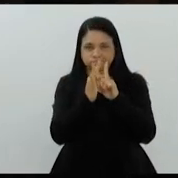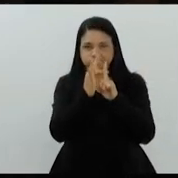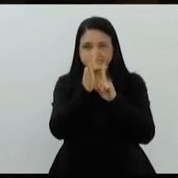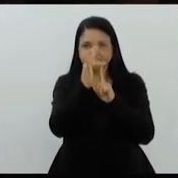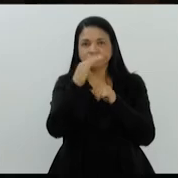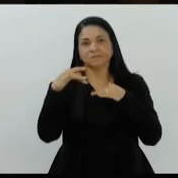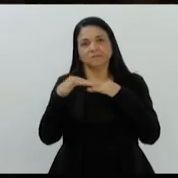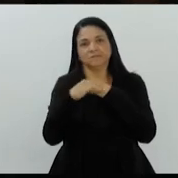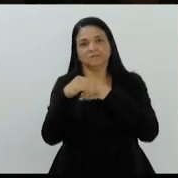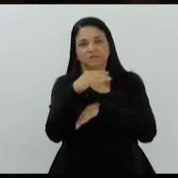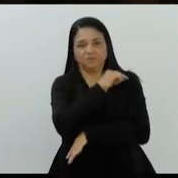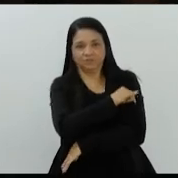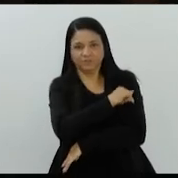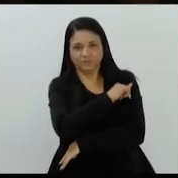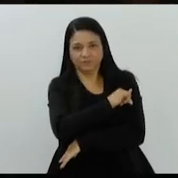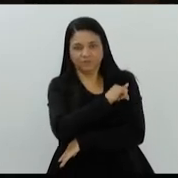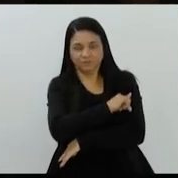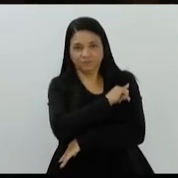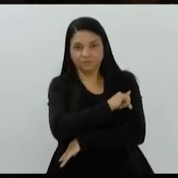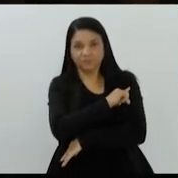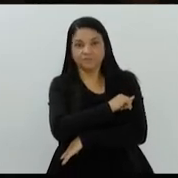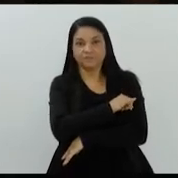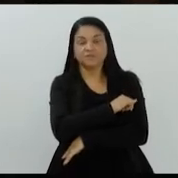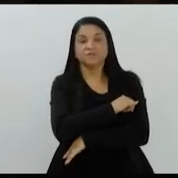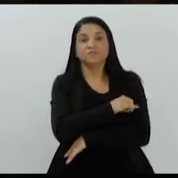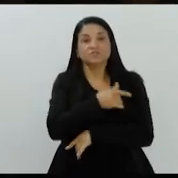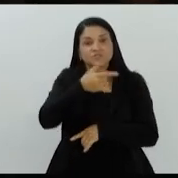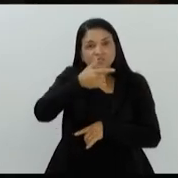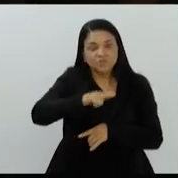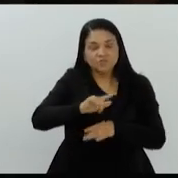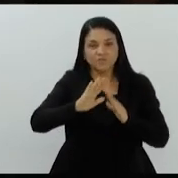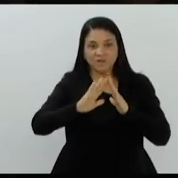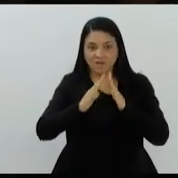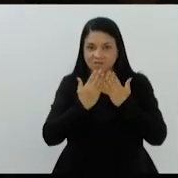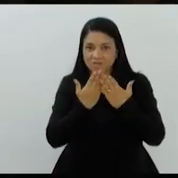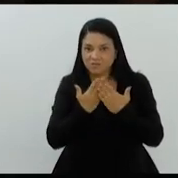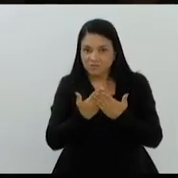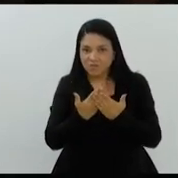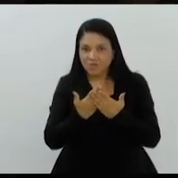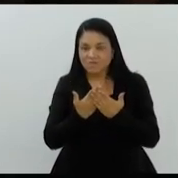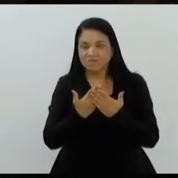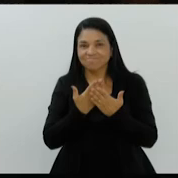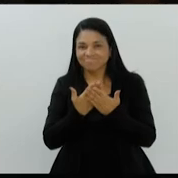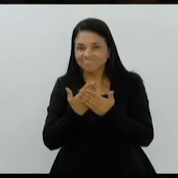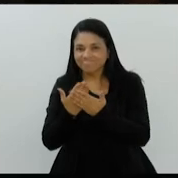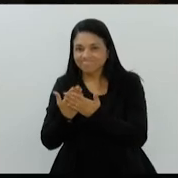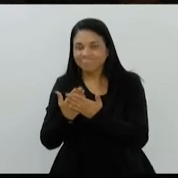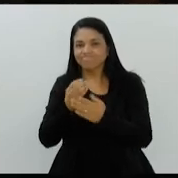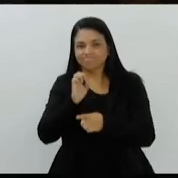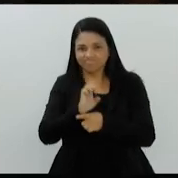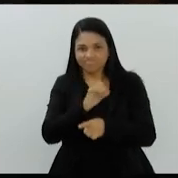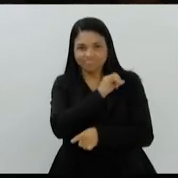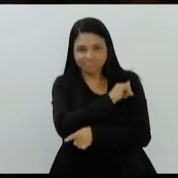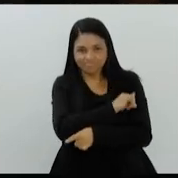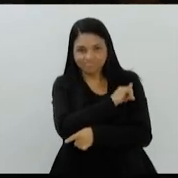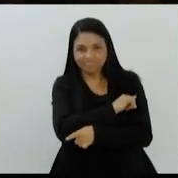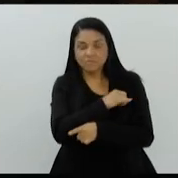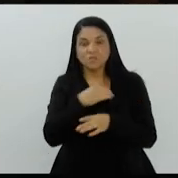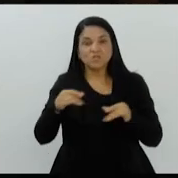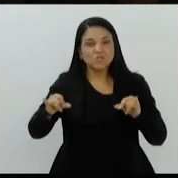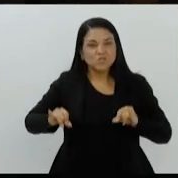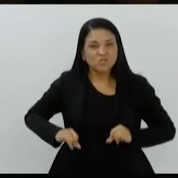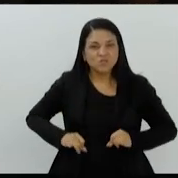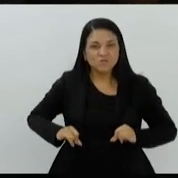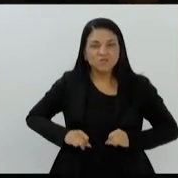Rio de Janeiro e, mais uma vez, as escolas do nosso estado começam a sofrer com o calor